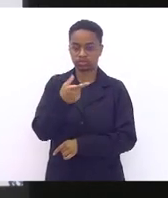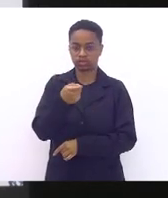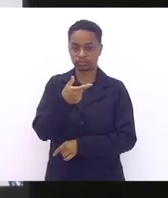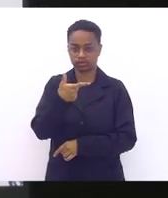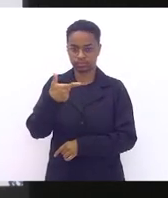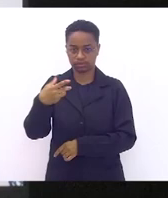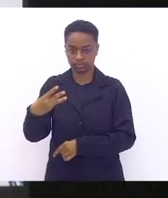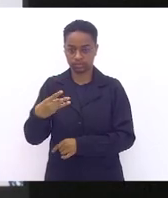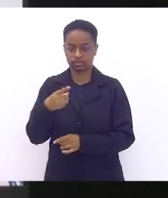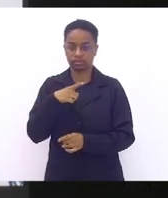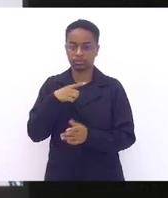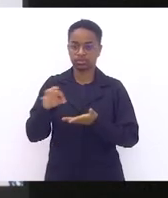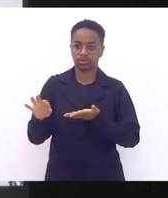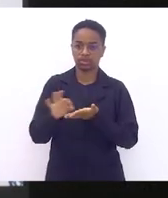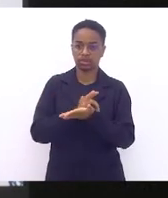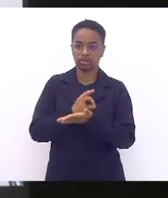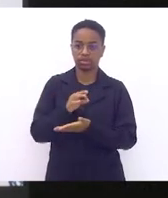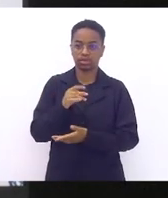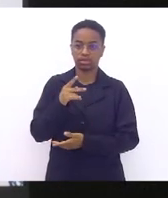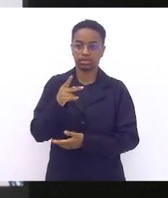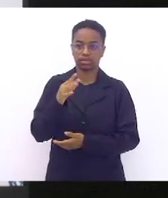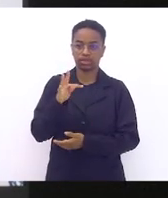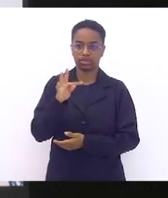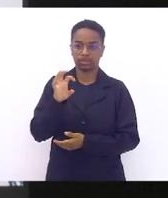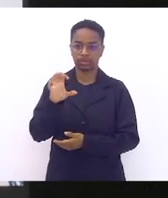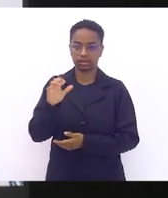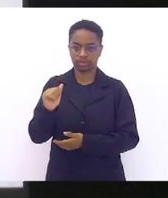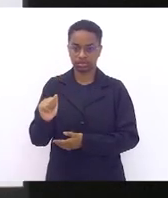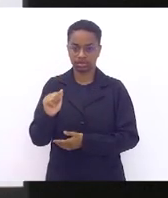assinatura desse PTA, pode passar.